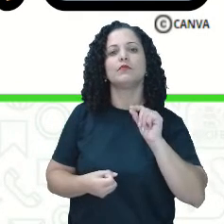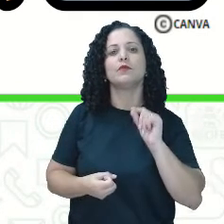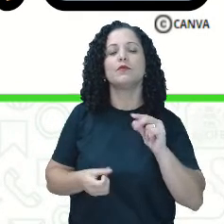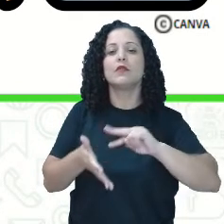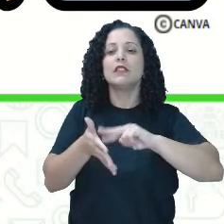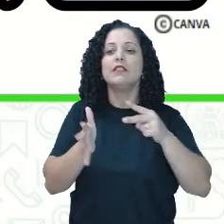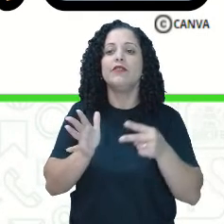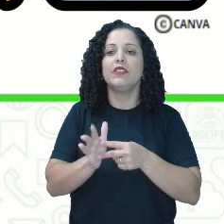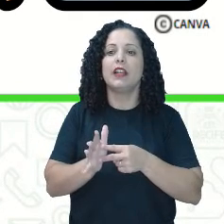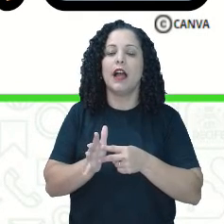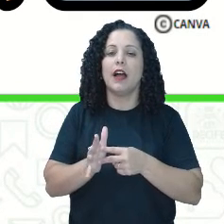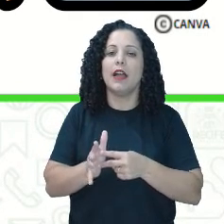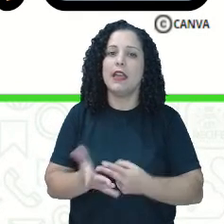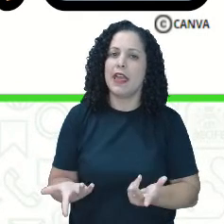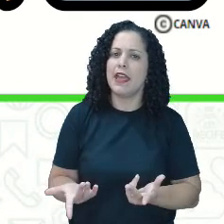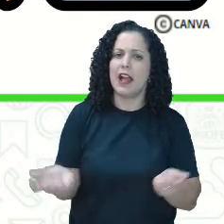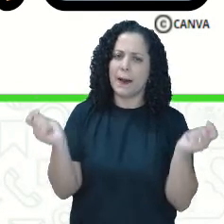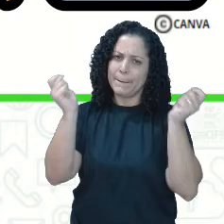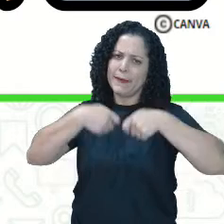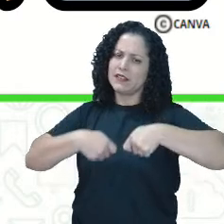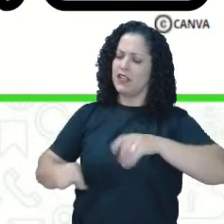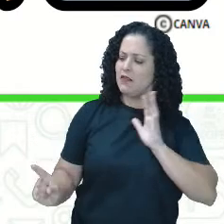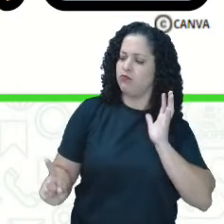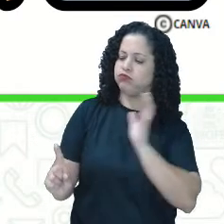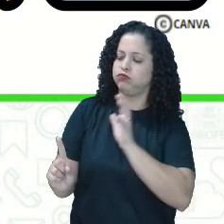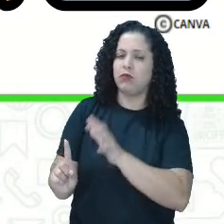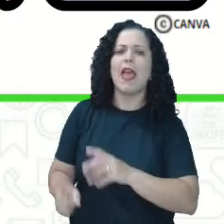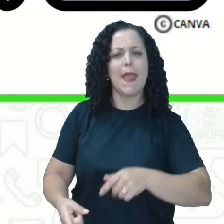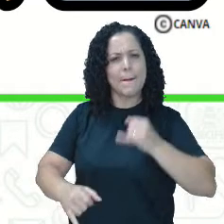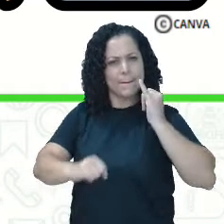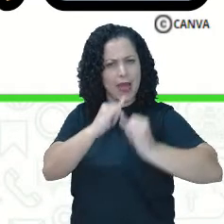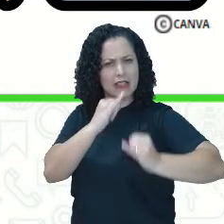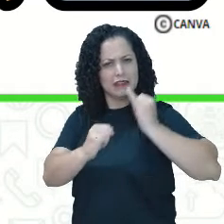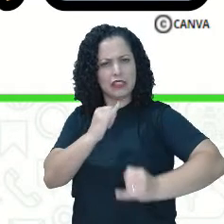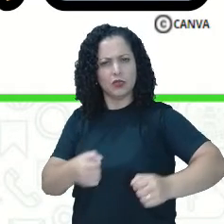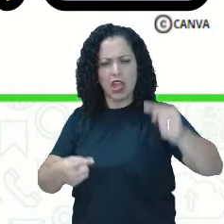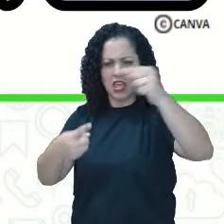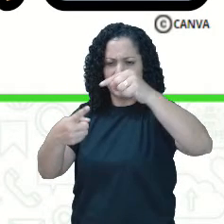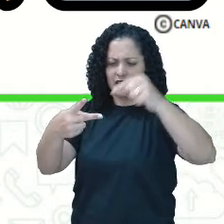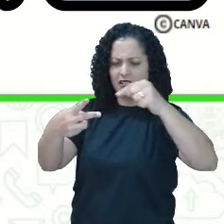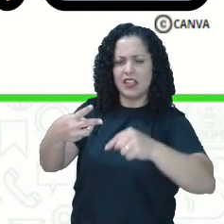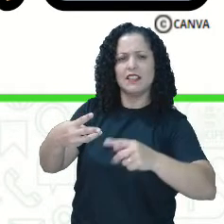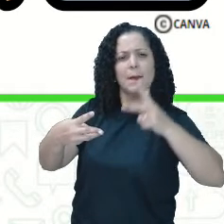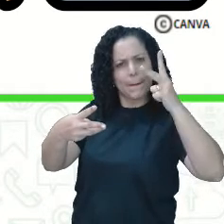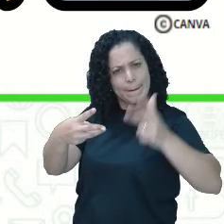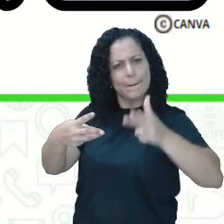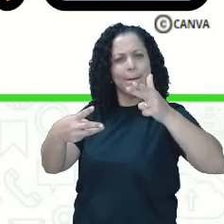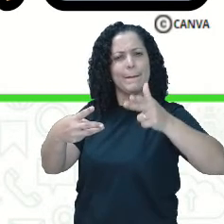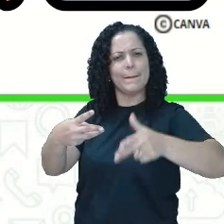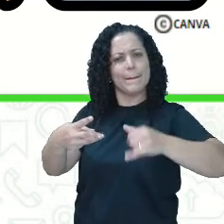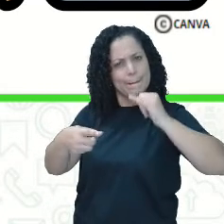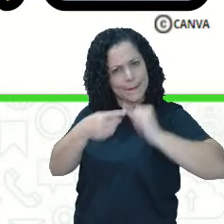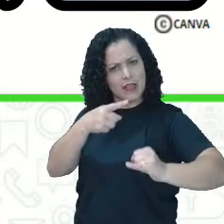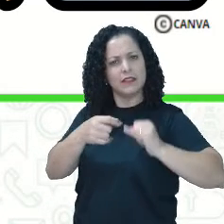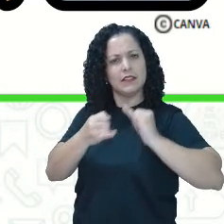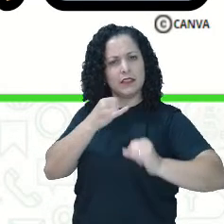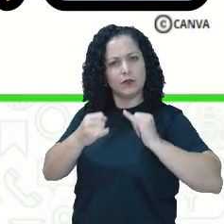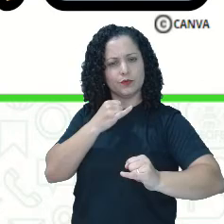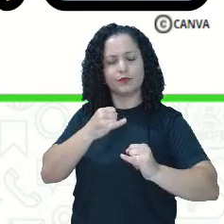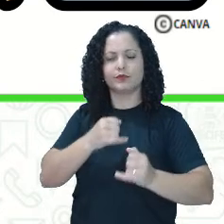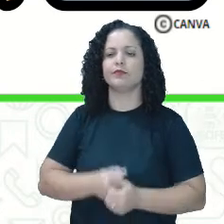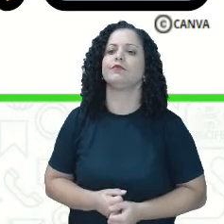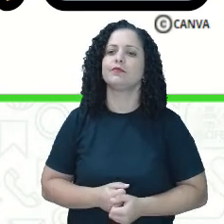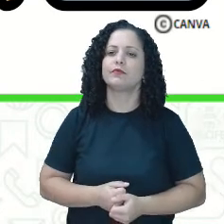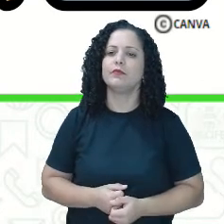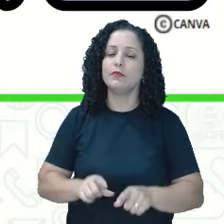sobre o interlocutor de persuadi-lo. É tudo muito parecido, né? Mas tem pessoas que conseguem fazer com que as